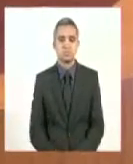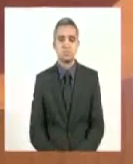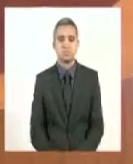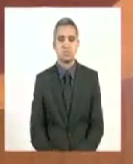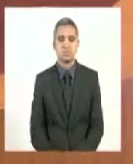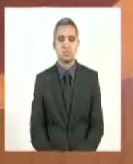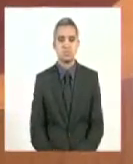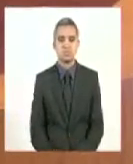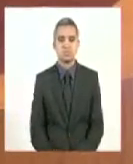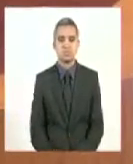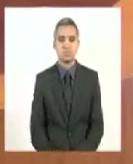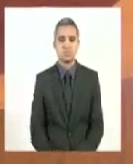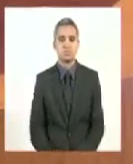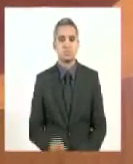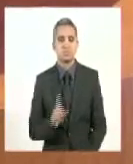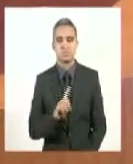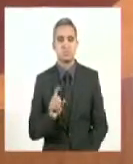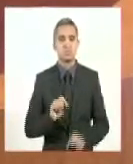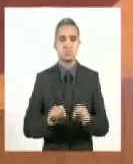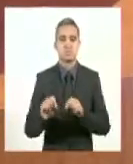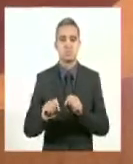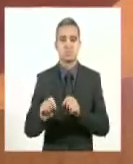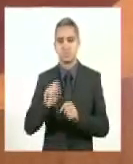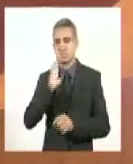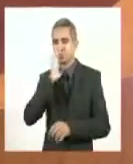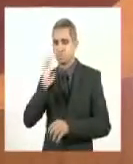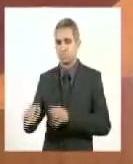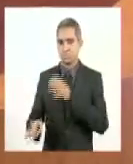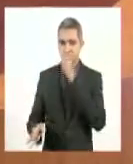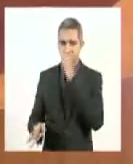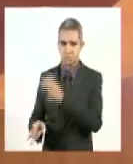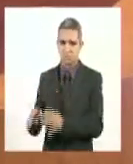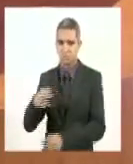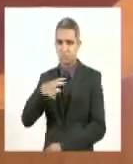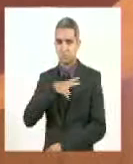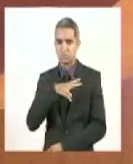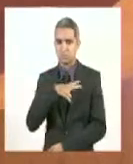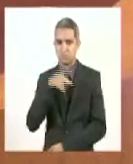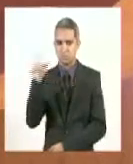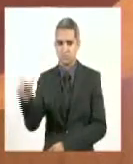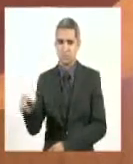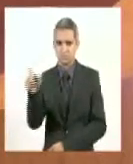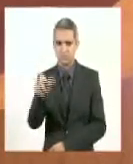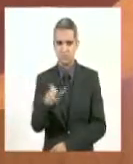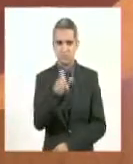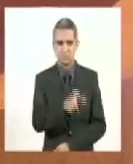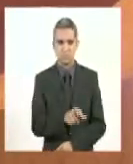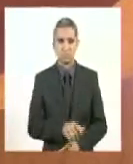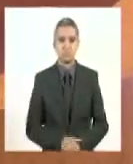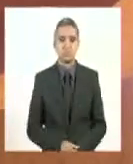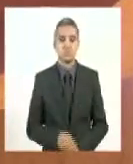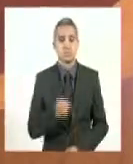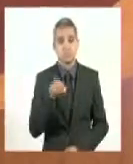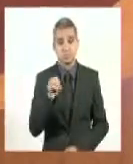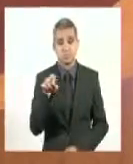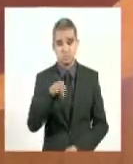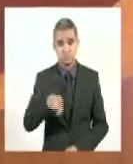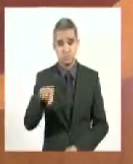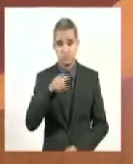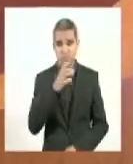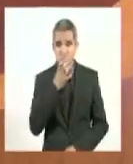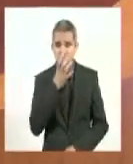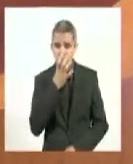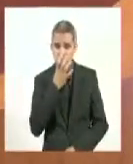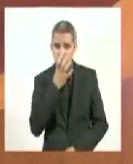ir para o lado pessoal. Se vocês forem observar,